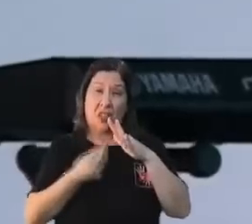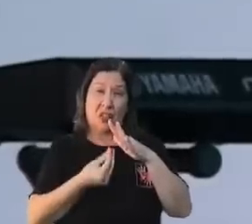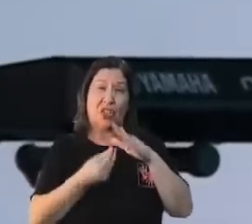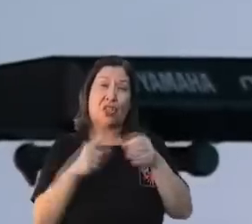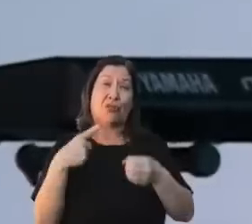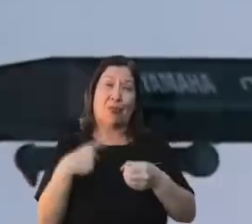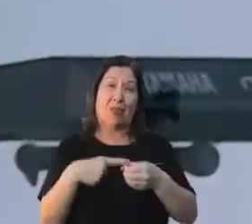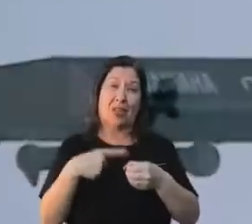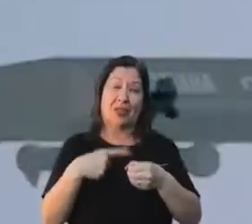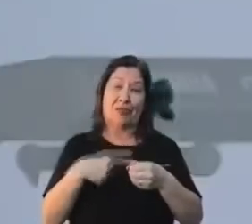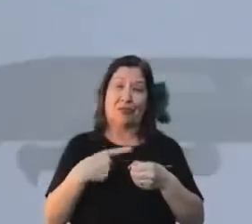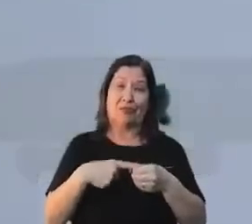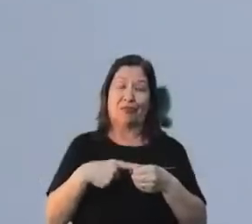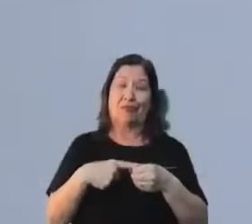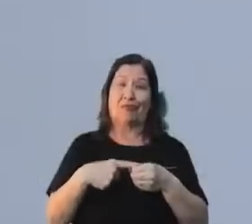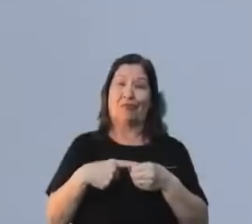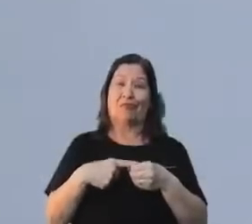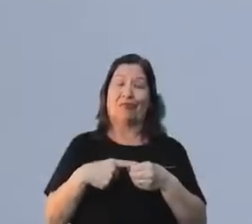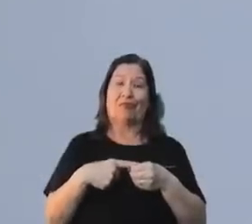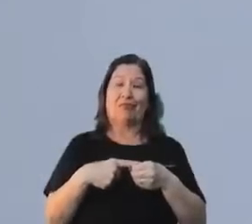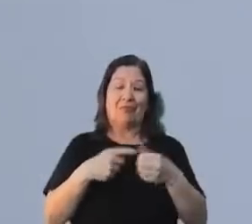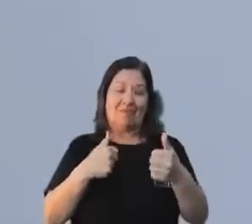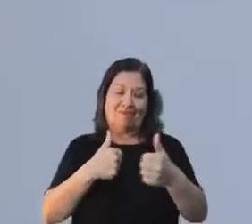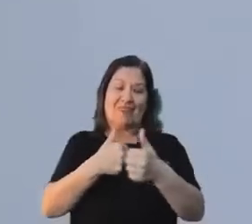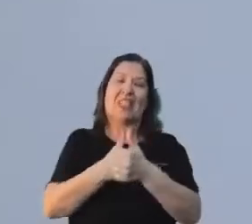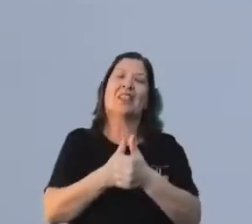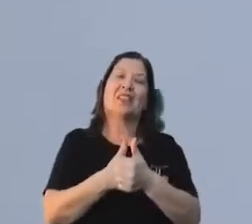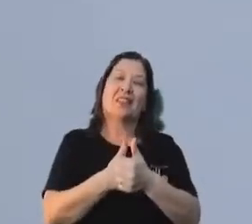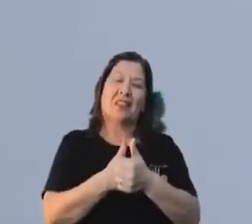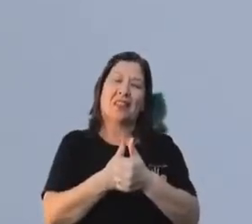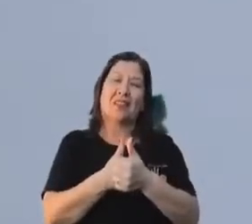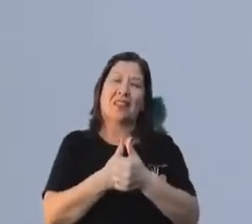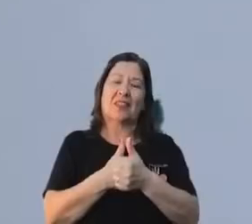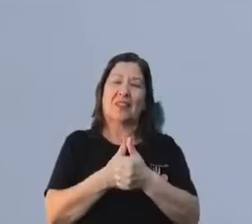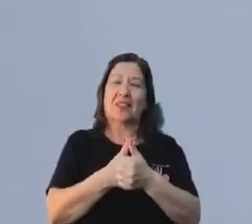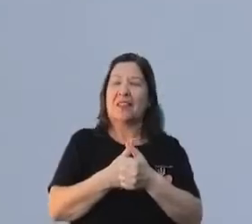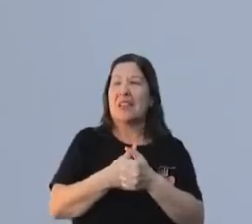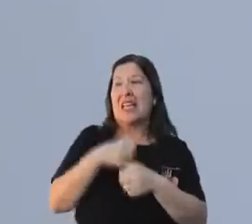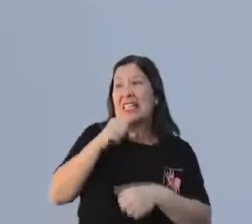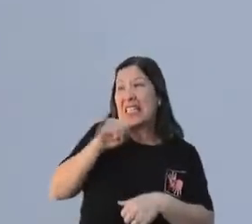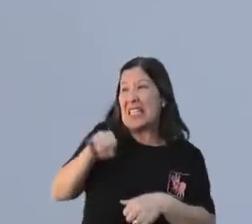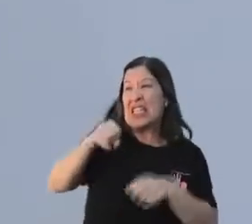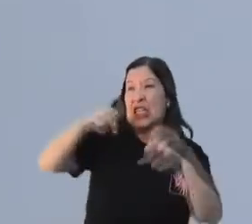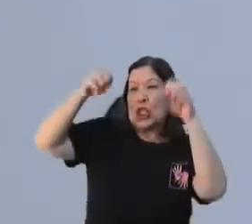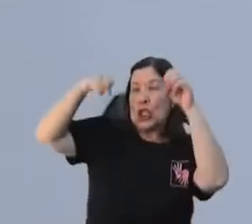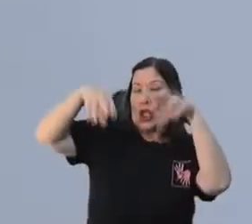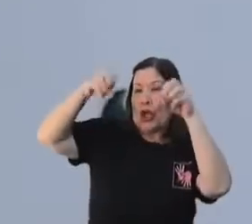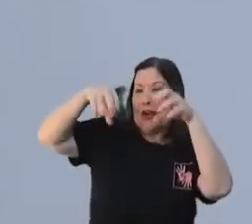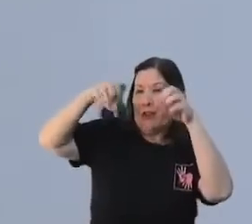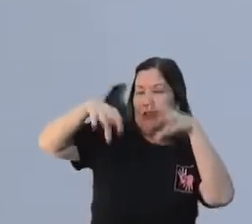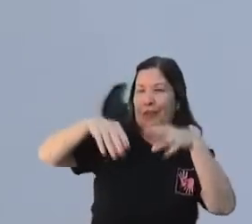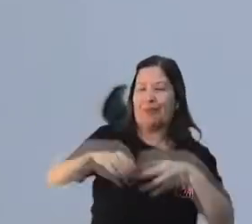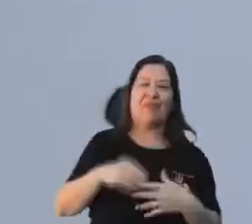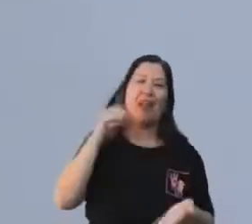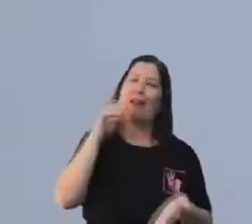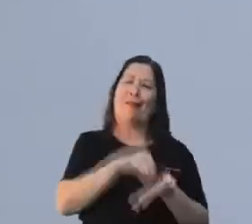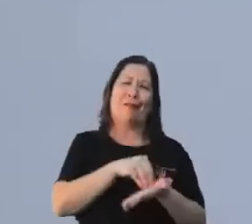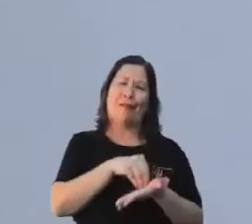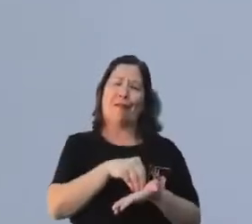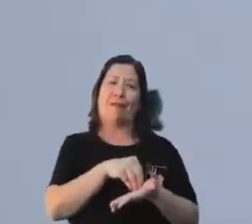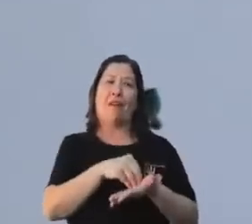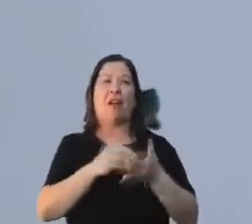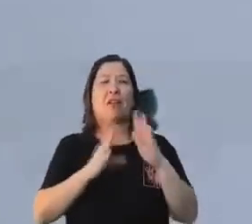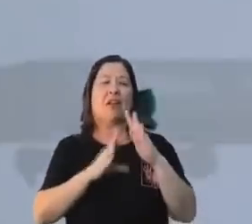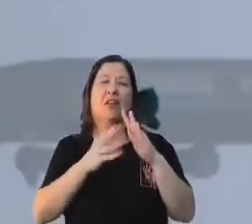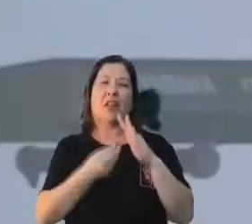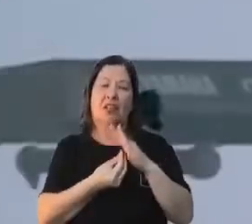igreja, perto da igreja, se está chovendo não vai porque tem medo da chuva, se esfria um pouco mais não